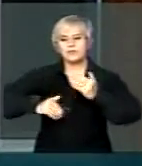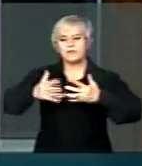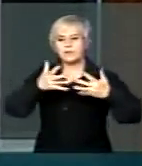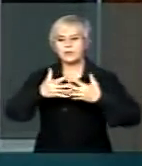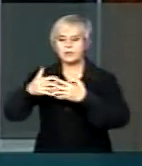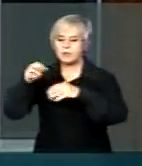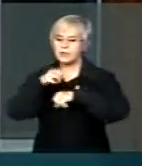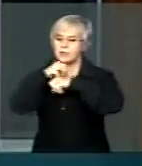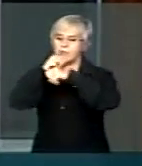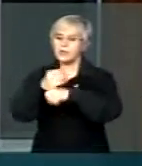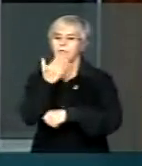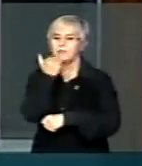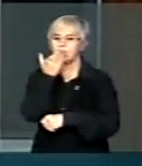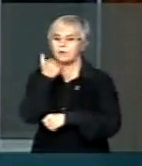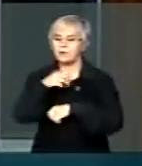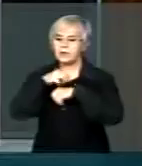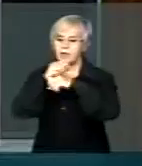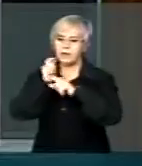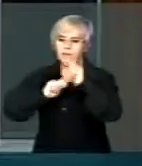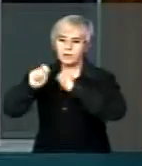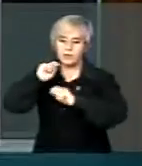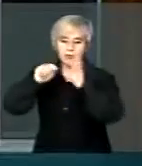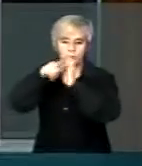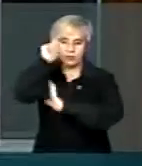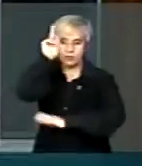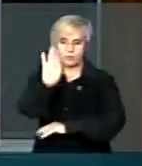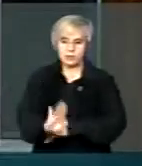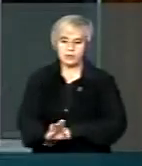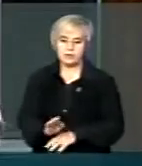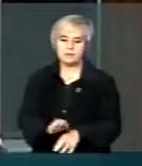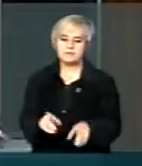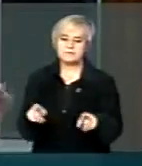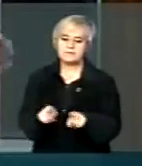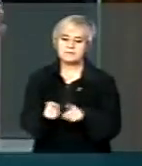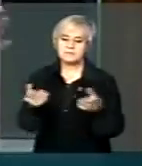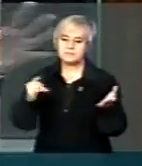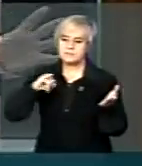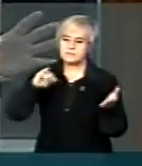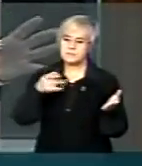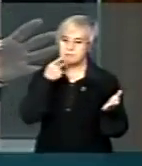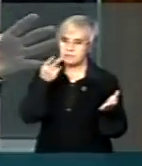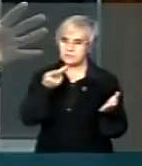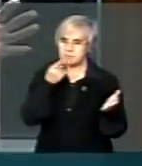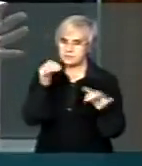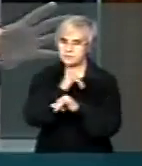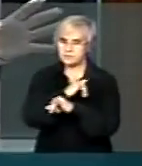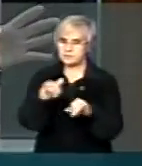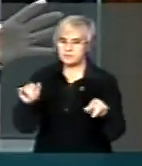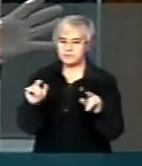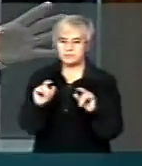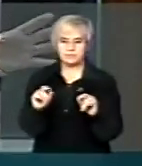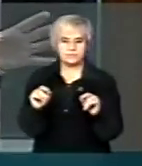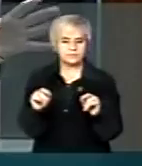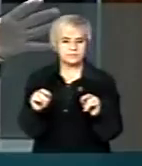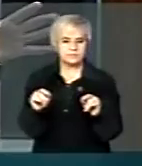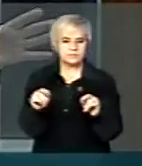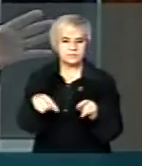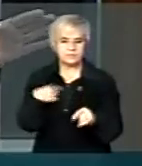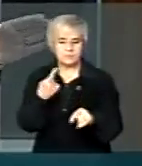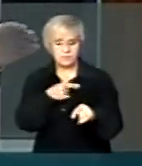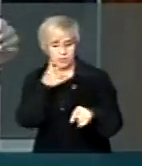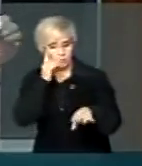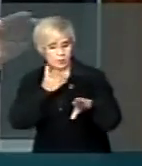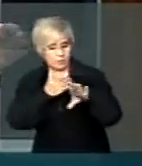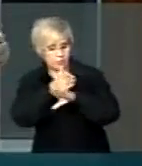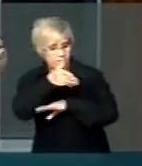e o alimento do povo brasileiro. Mas também quero aproveitar essa oportunidade, senhor presidente, para dizer que não tem lógica o que nós aprovamos